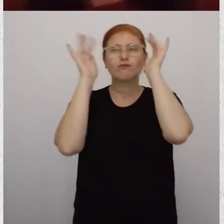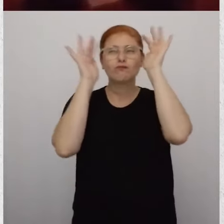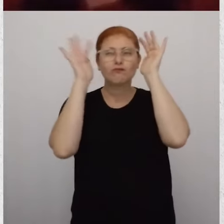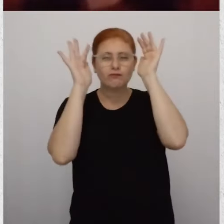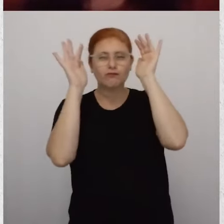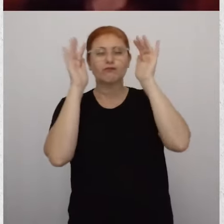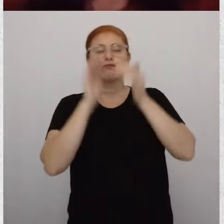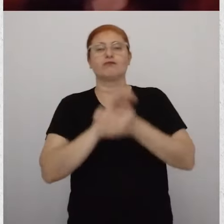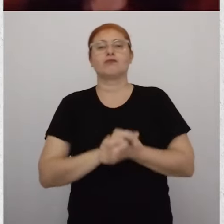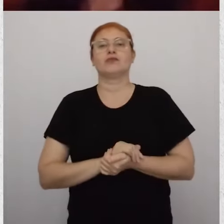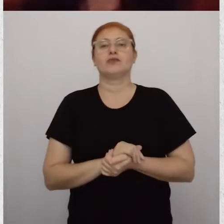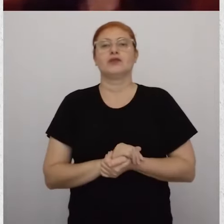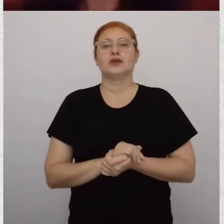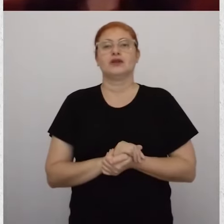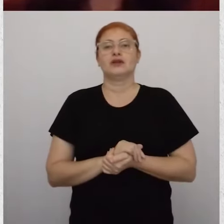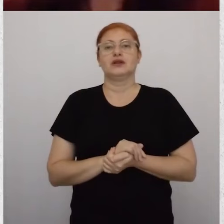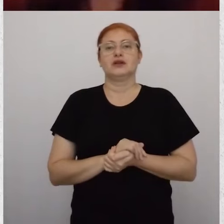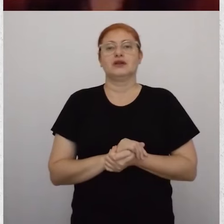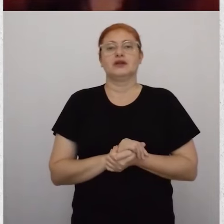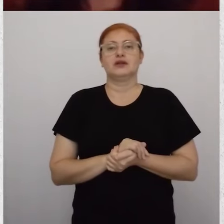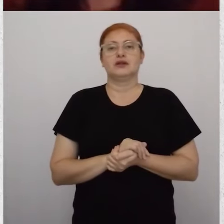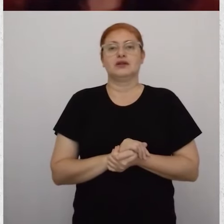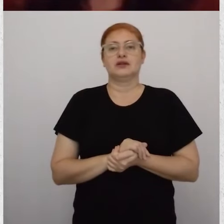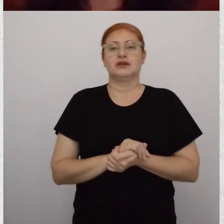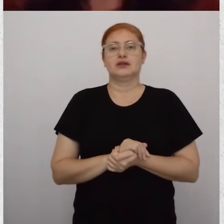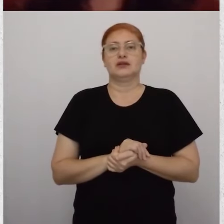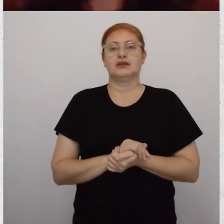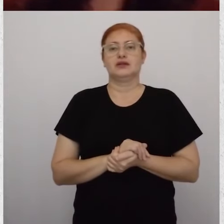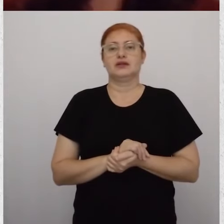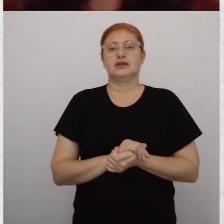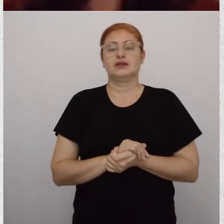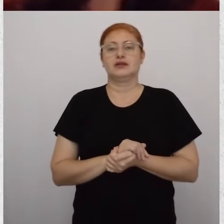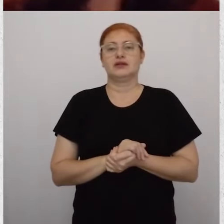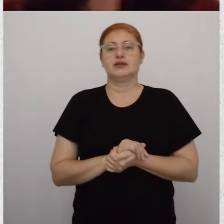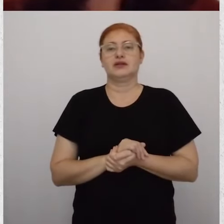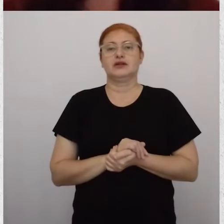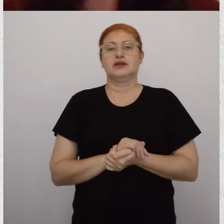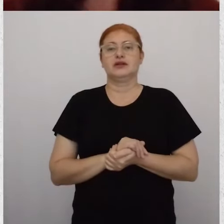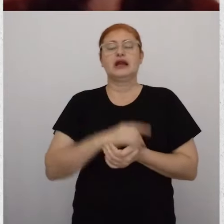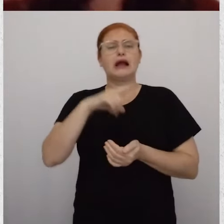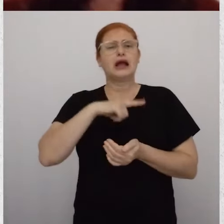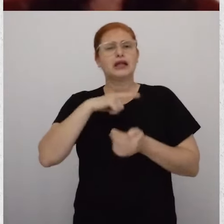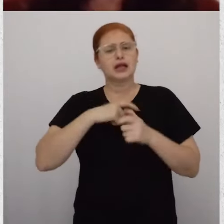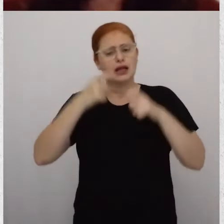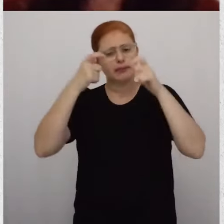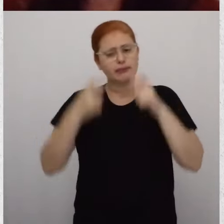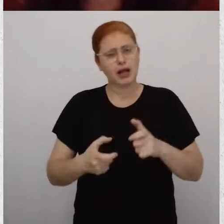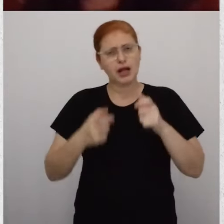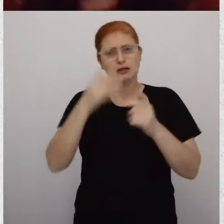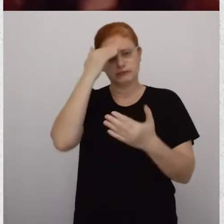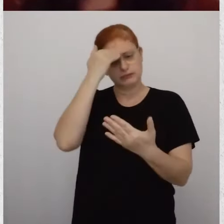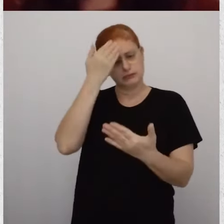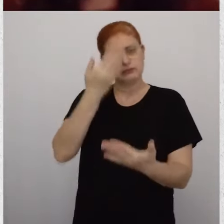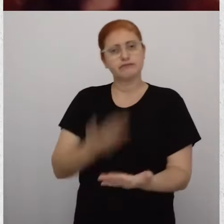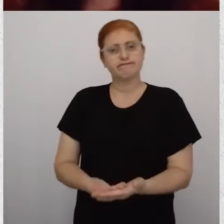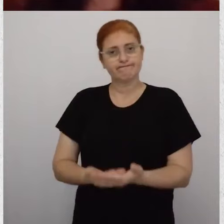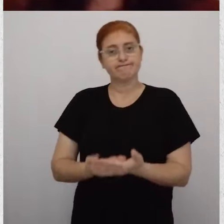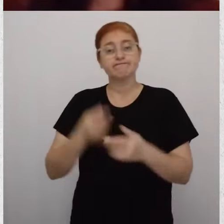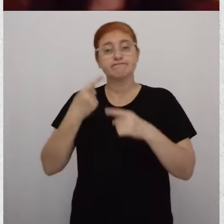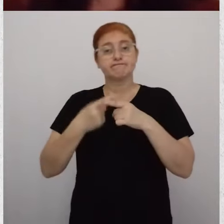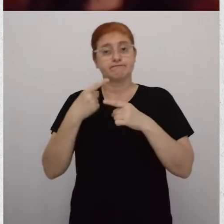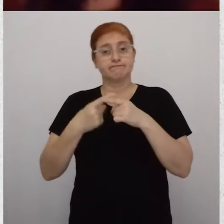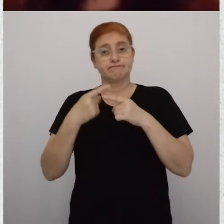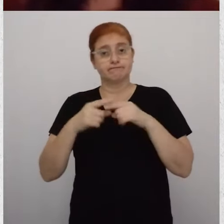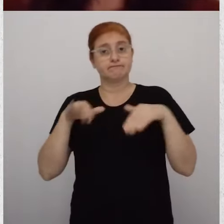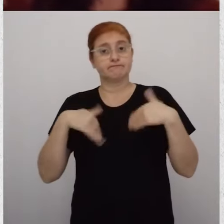autorreflexão, que é com o estabelecimento de espaços de confiança. Porque quando a